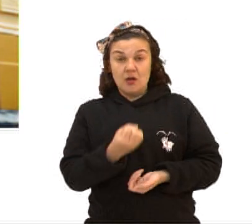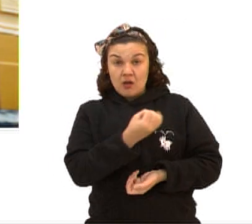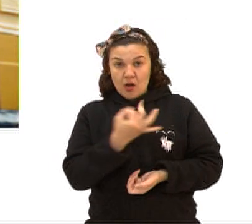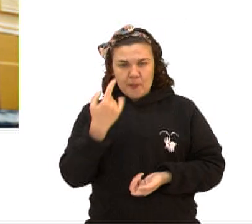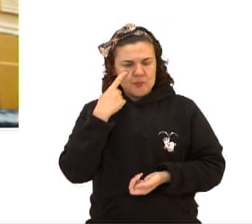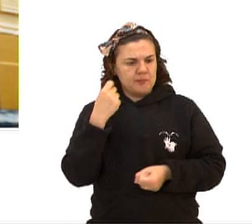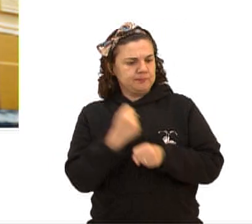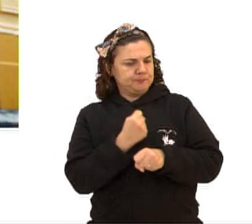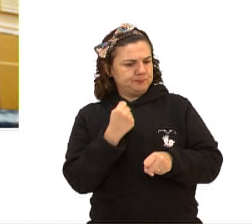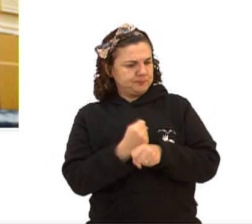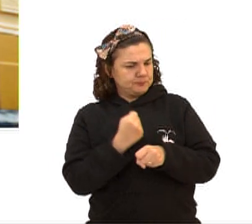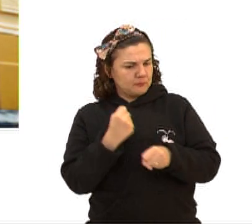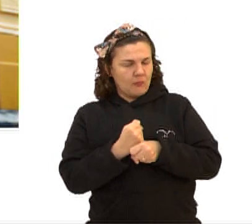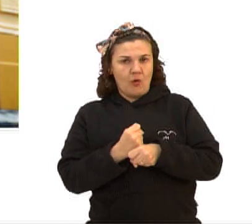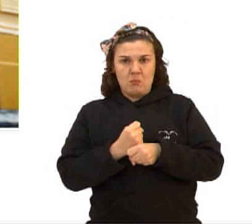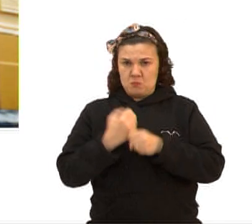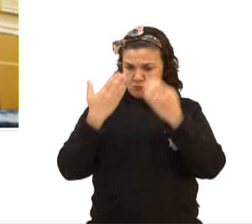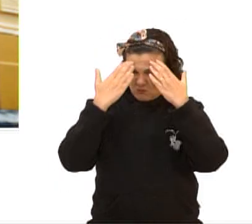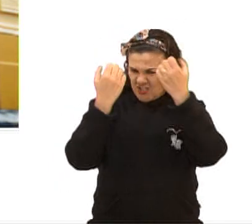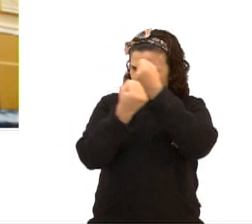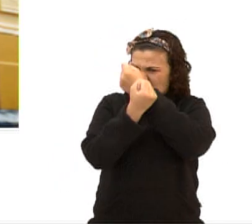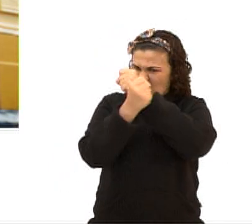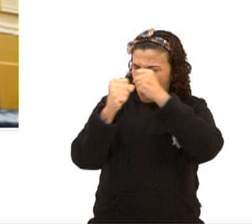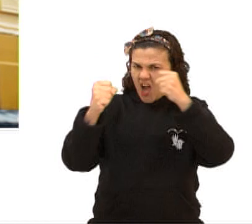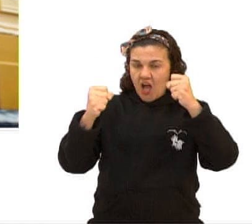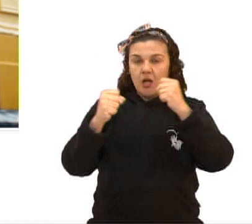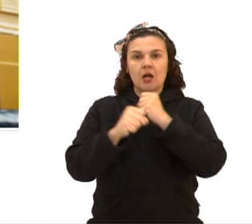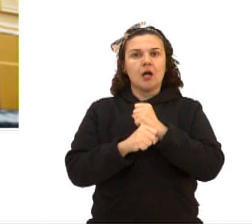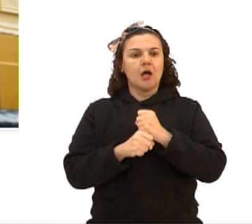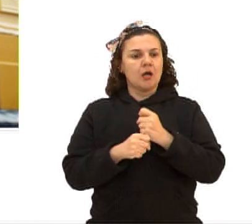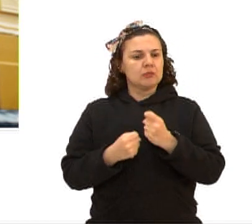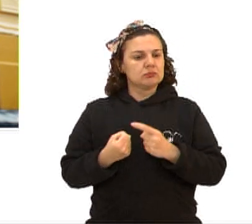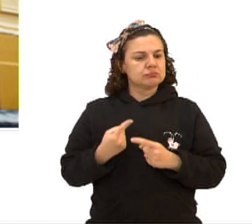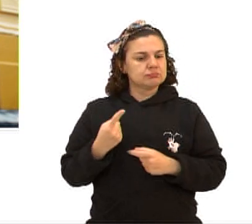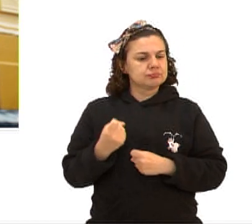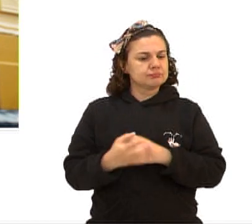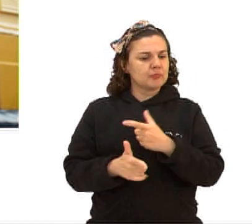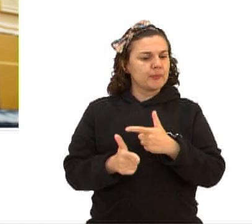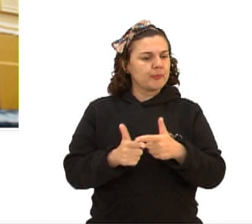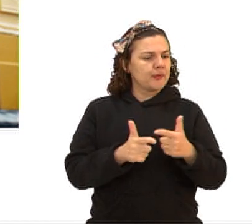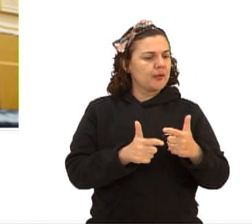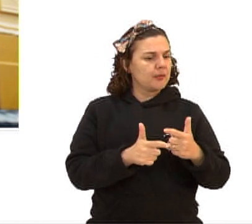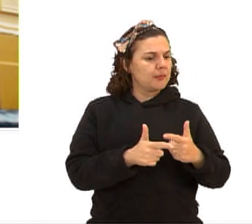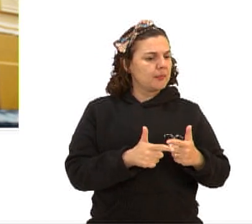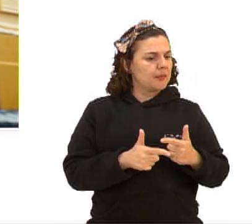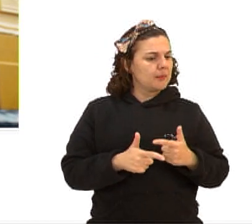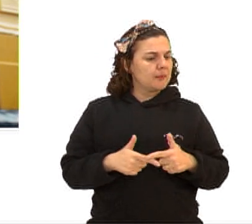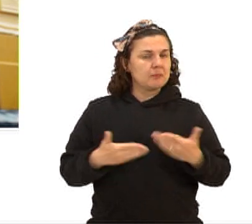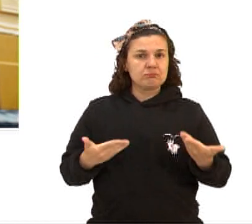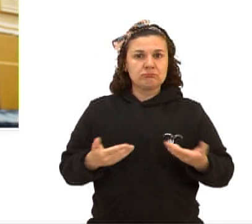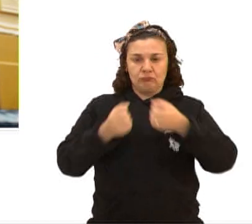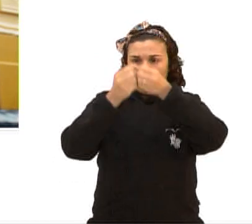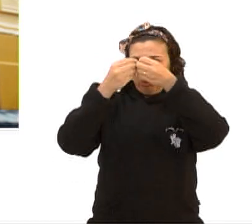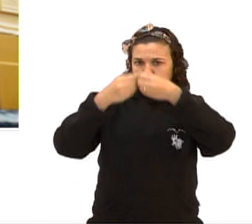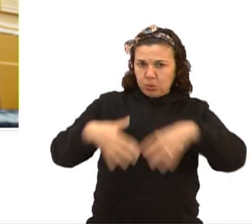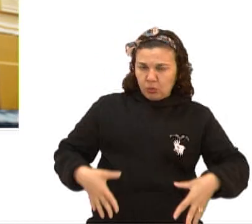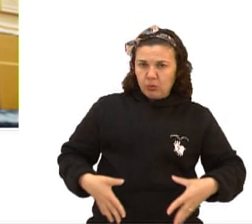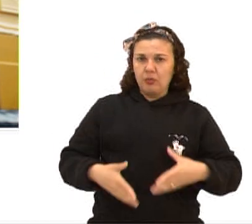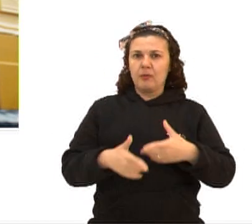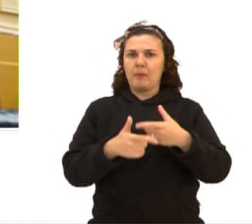percebe grandes obras que em pouco tempo elas apresentam problemas, algumas chegam a ruir, né,